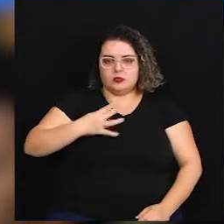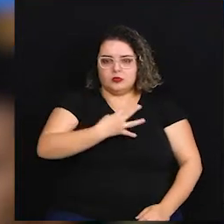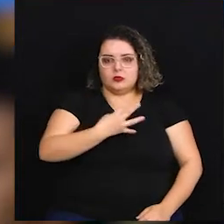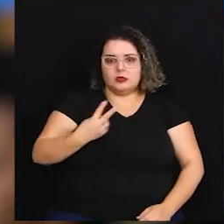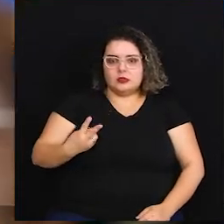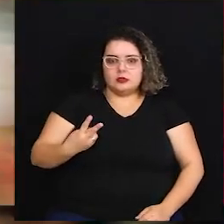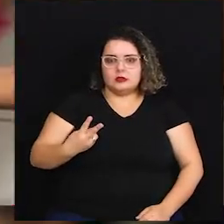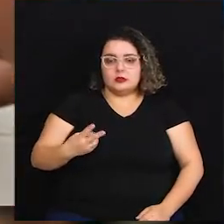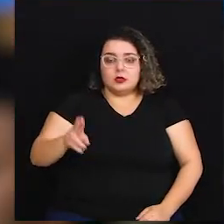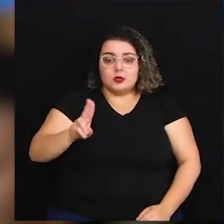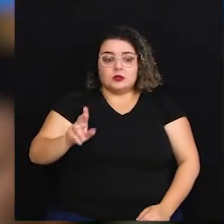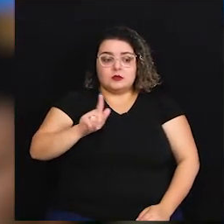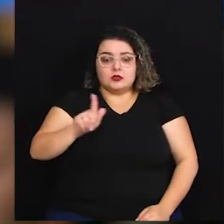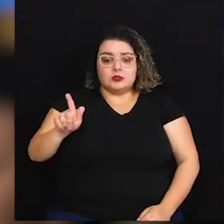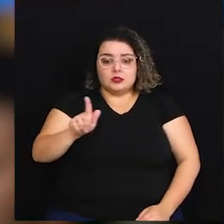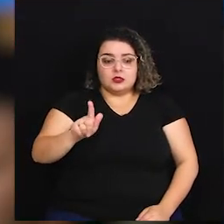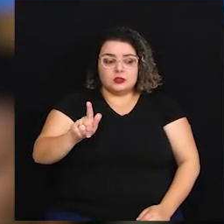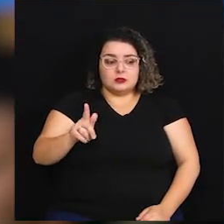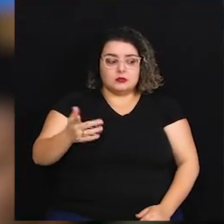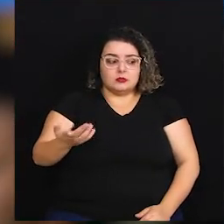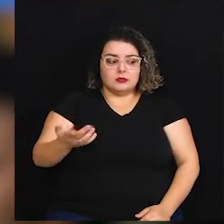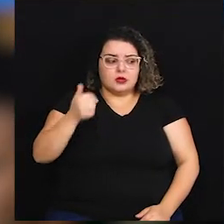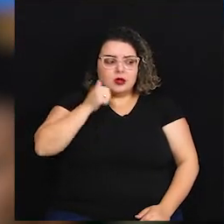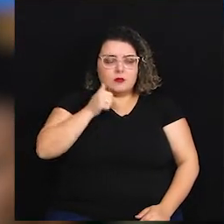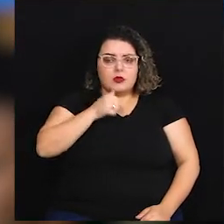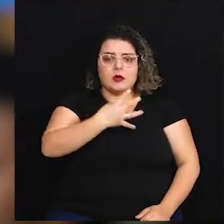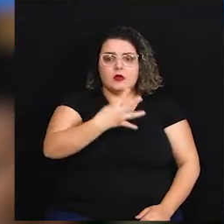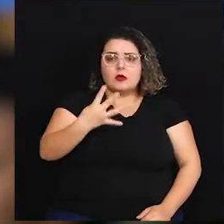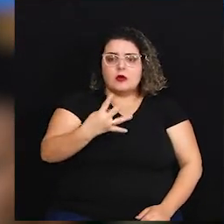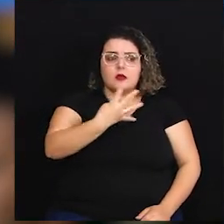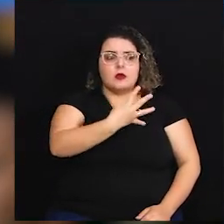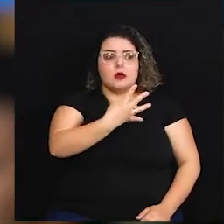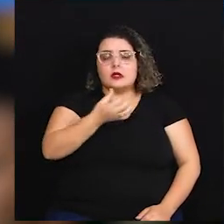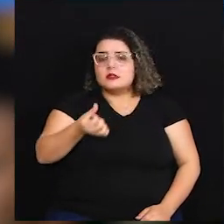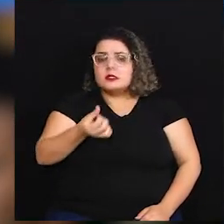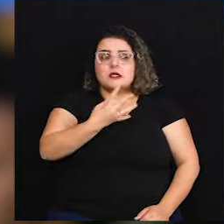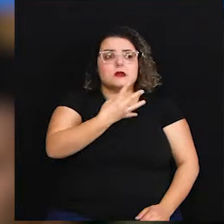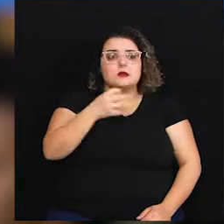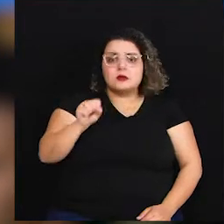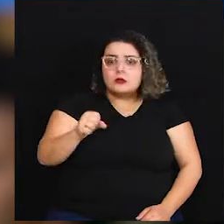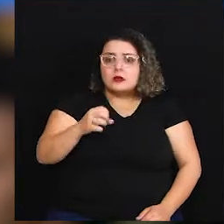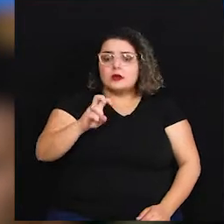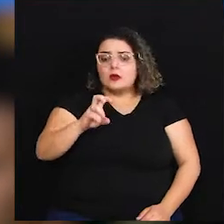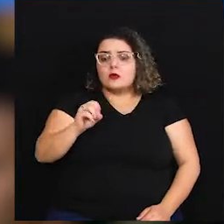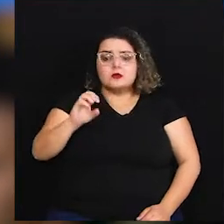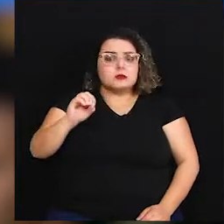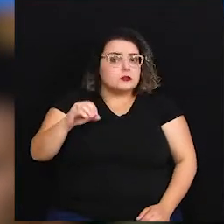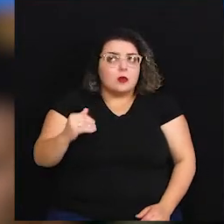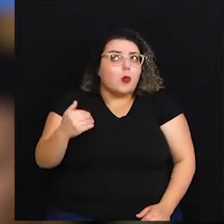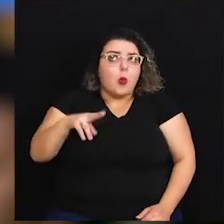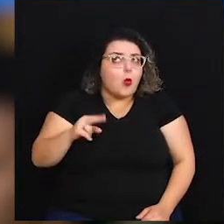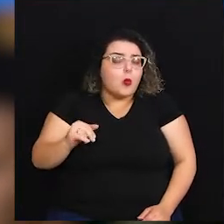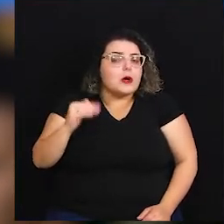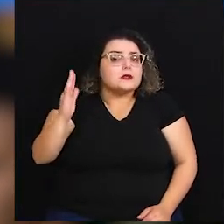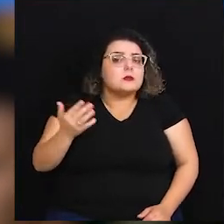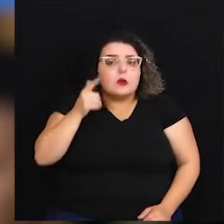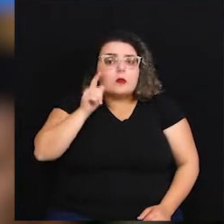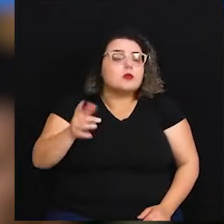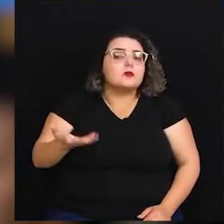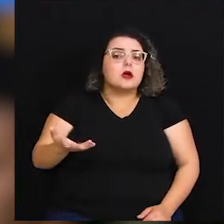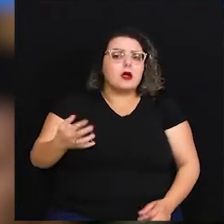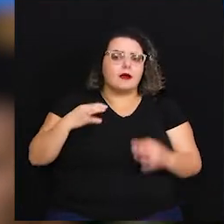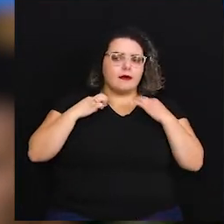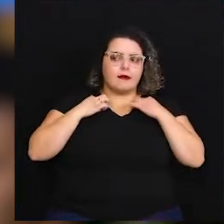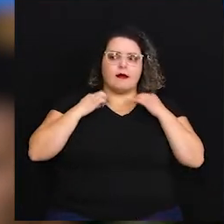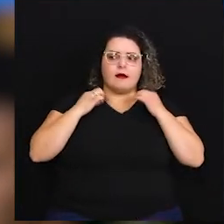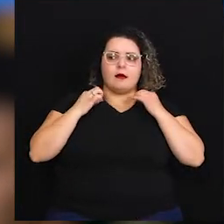usava o GG. Eu ficava pensando, e a mulher que usa 44, 46, 48, 50 ou acima? Como que ela consegue roupa,